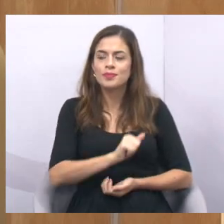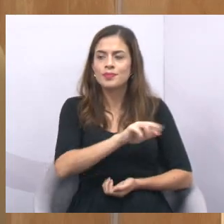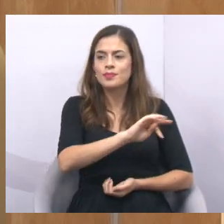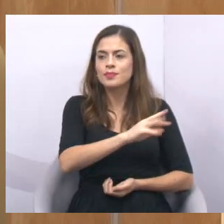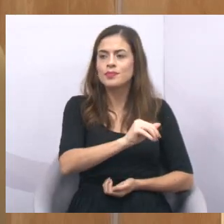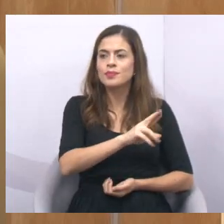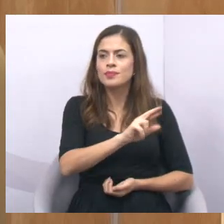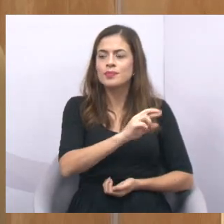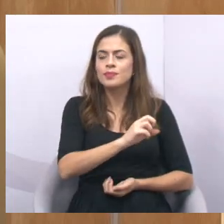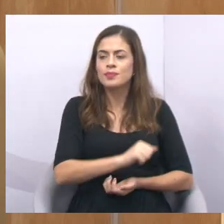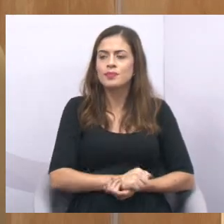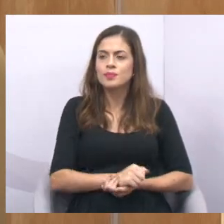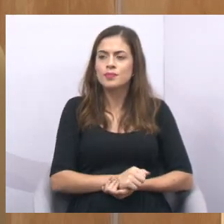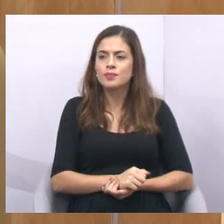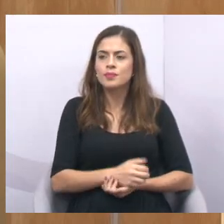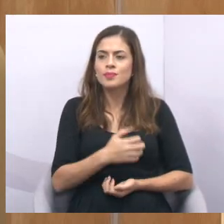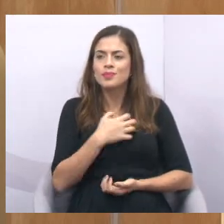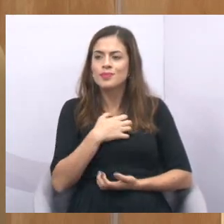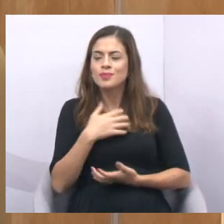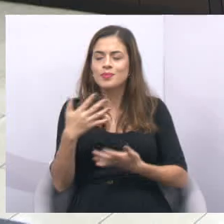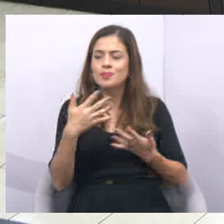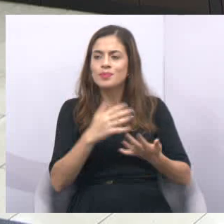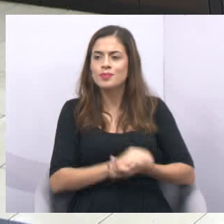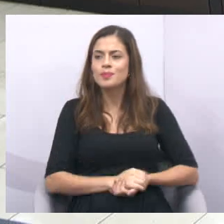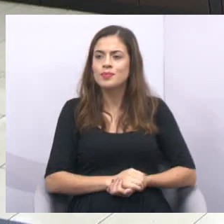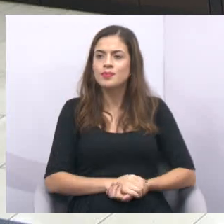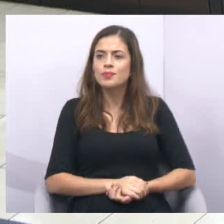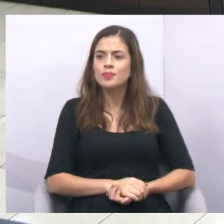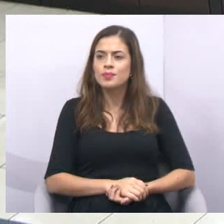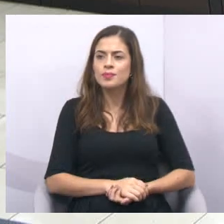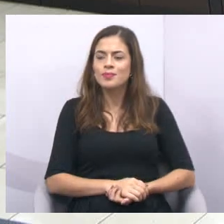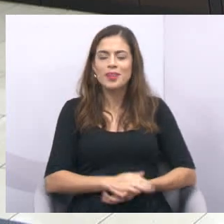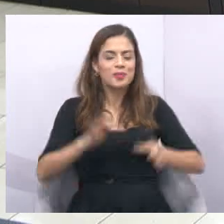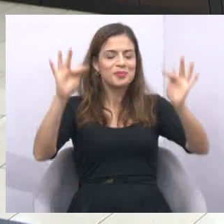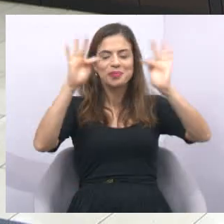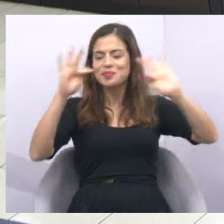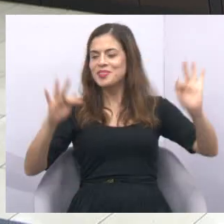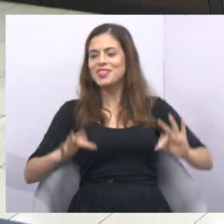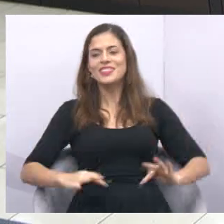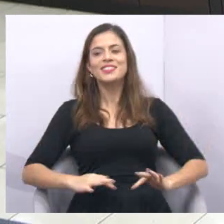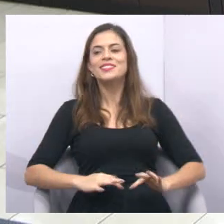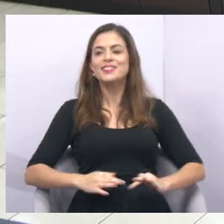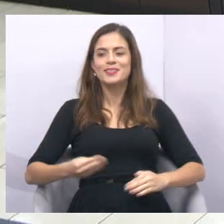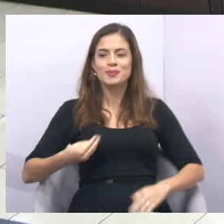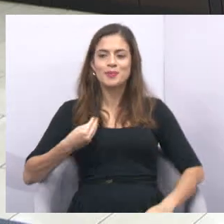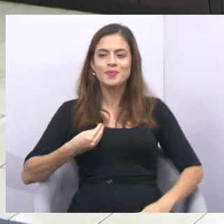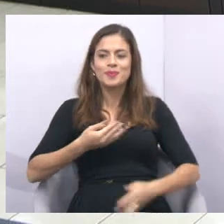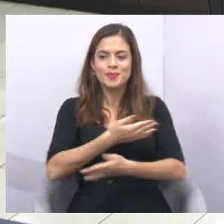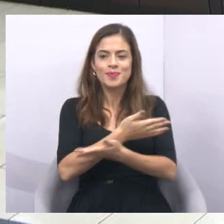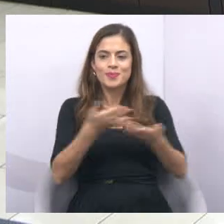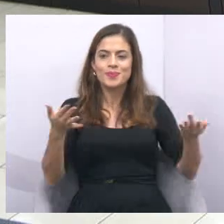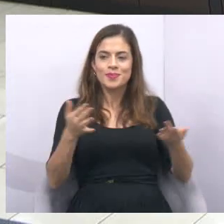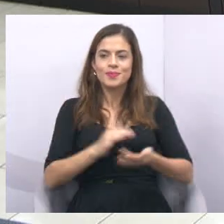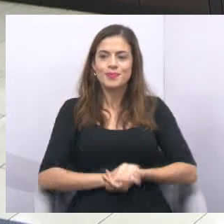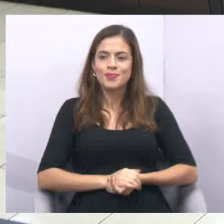meu bairro, da Vila Maria, do meu sobrinho lá em cima. Eu estou muito feliz com a presença de vocês.